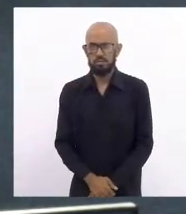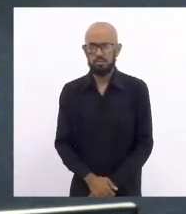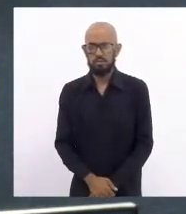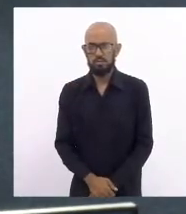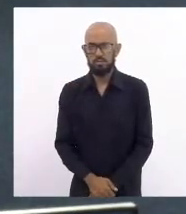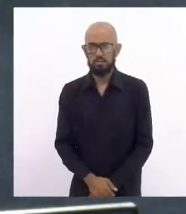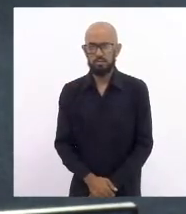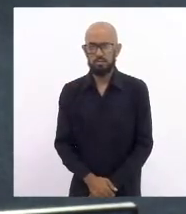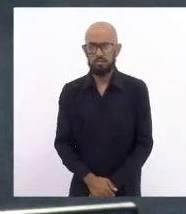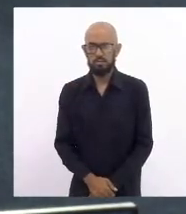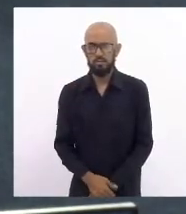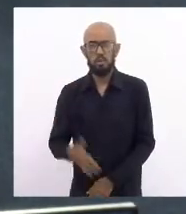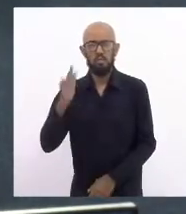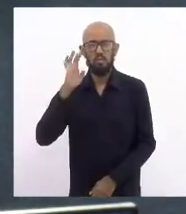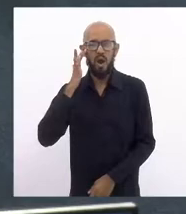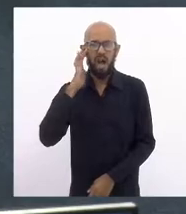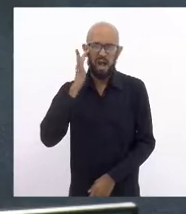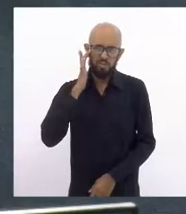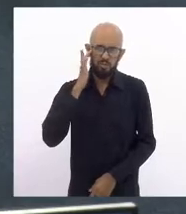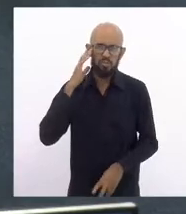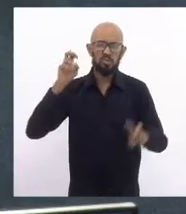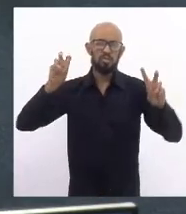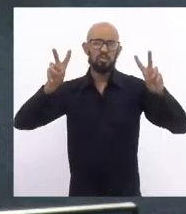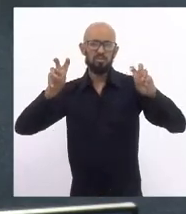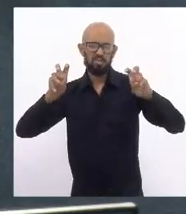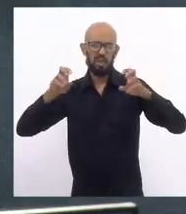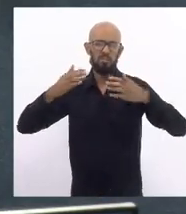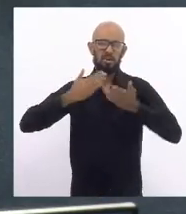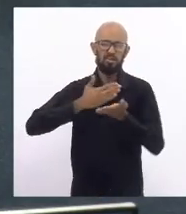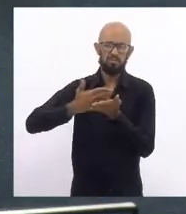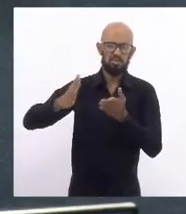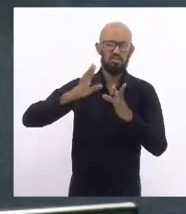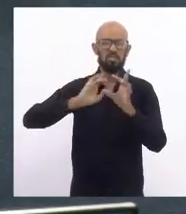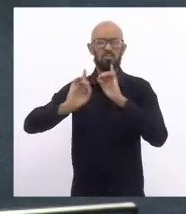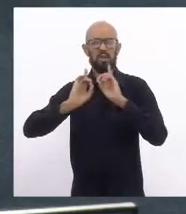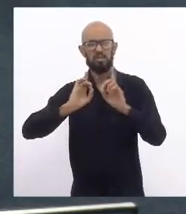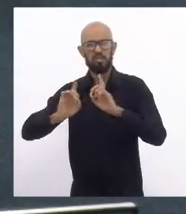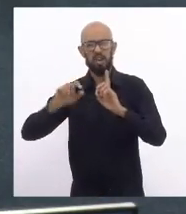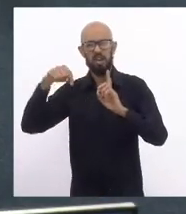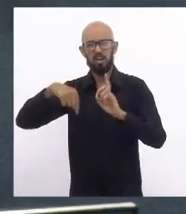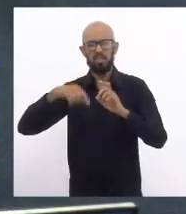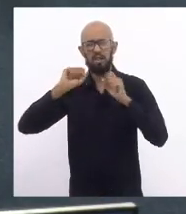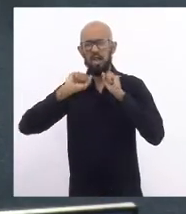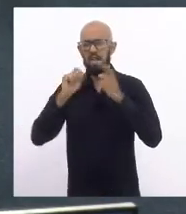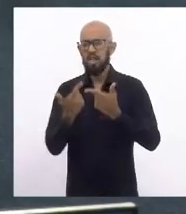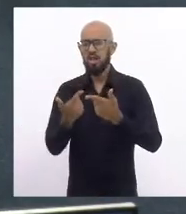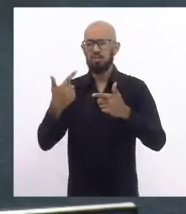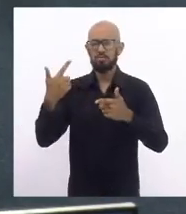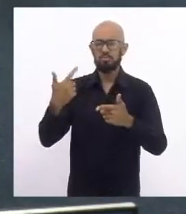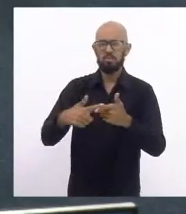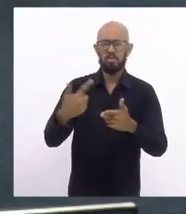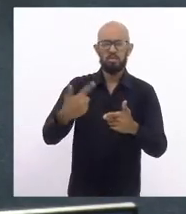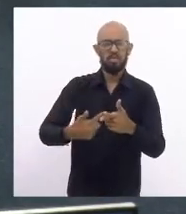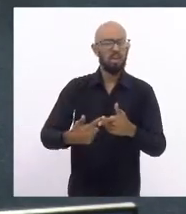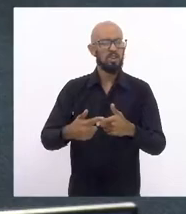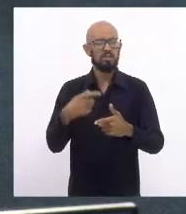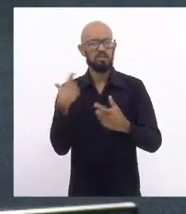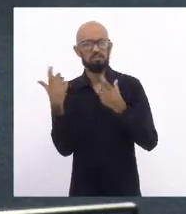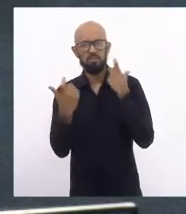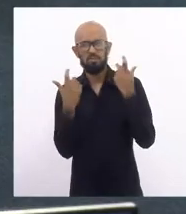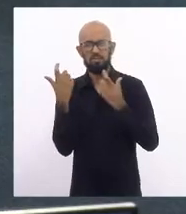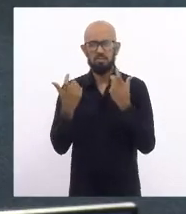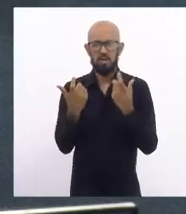que o tema virou um tema de grande debate nessa casa, justamente porque estamos preocupados